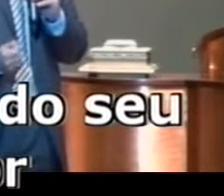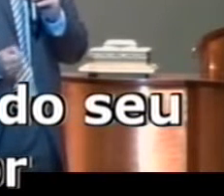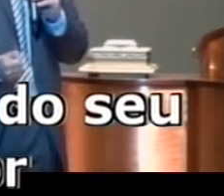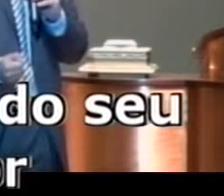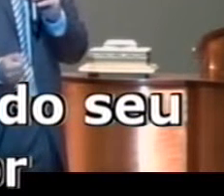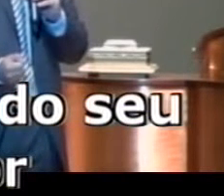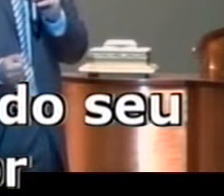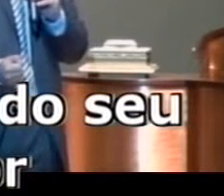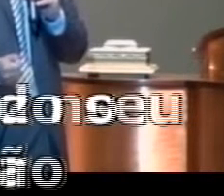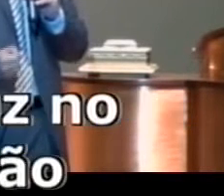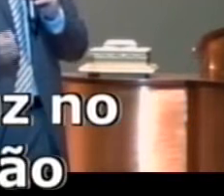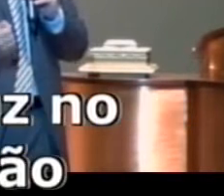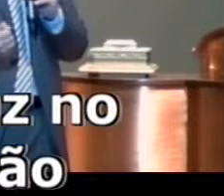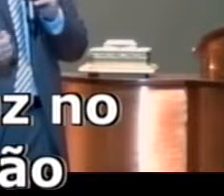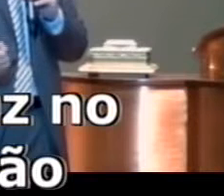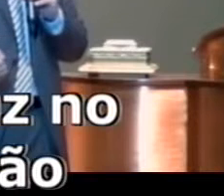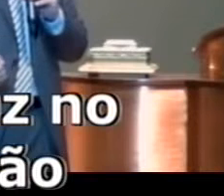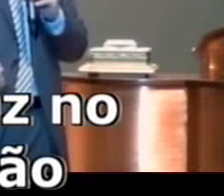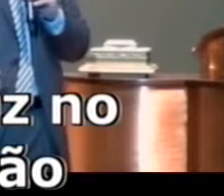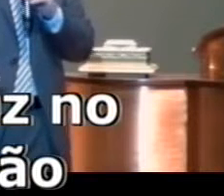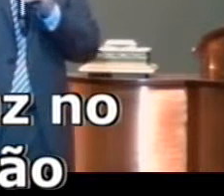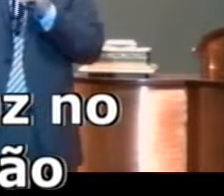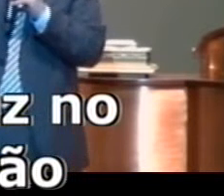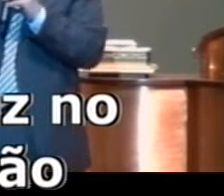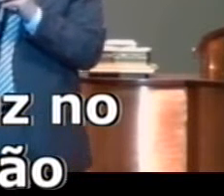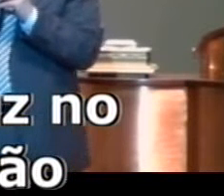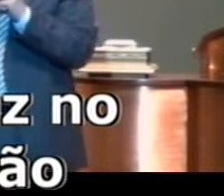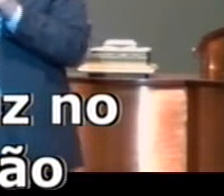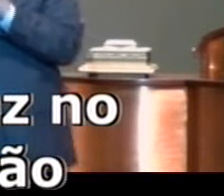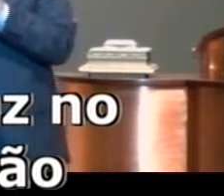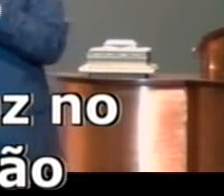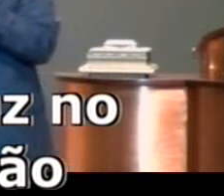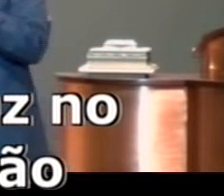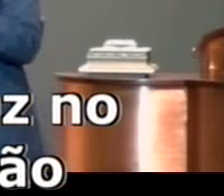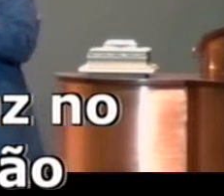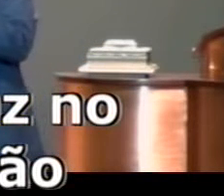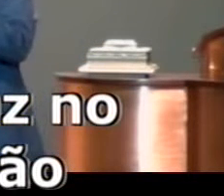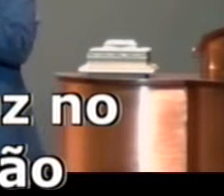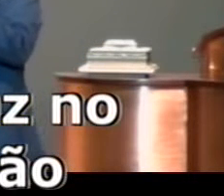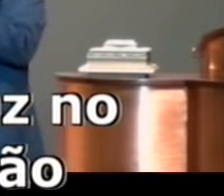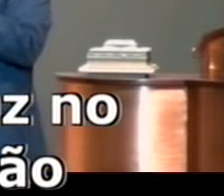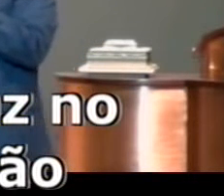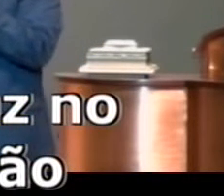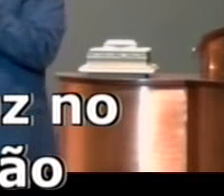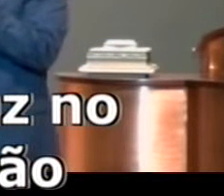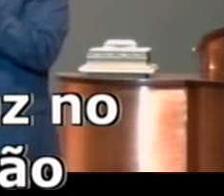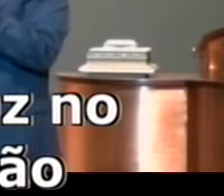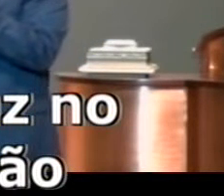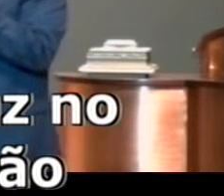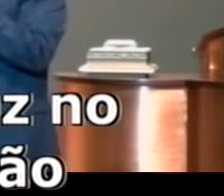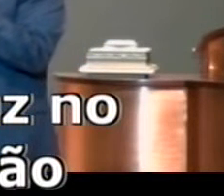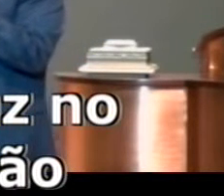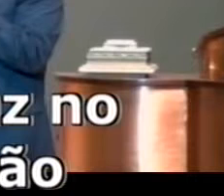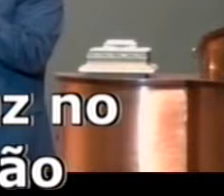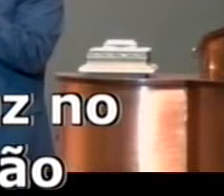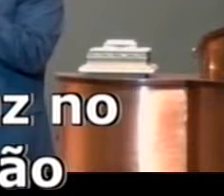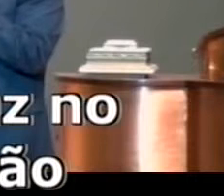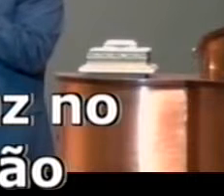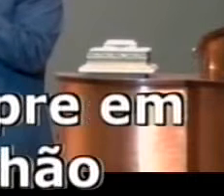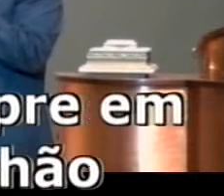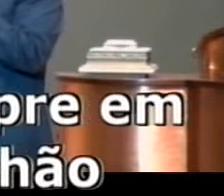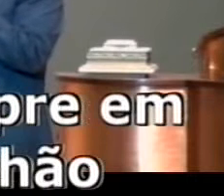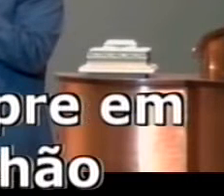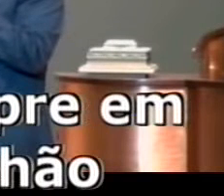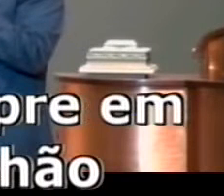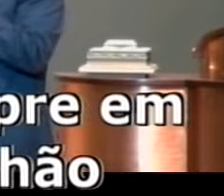com o teu Espírito, me ajuda com o teu Espírito Santo. Que a mesma graça que o Senhor deu lá